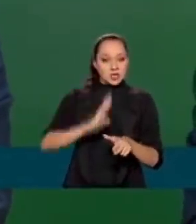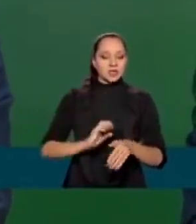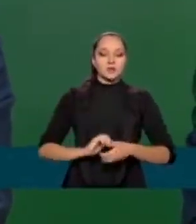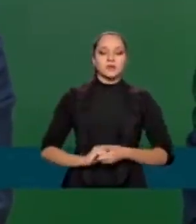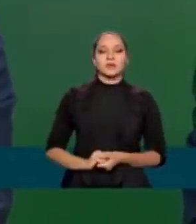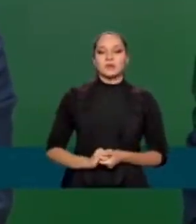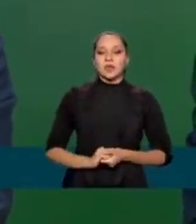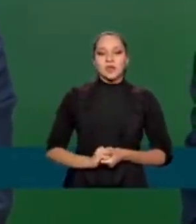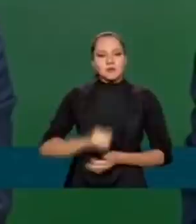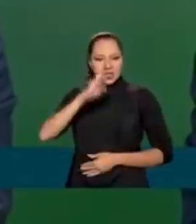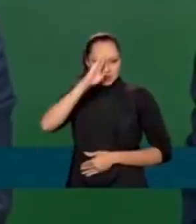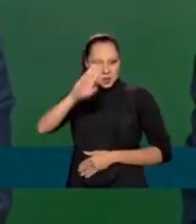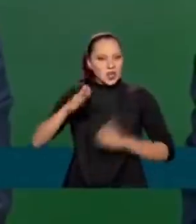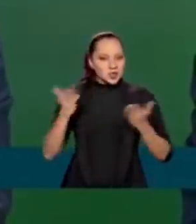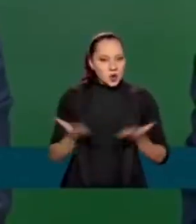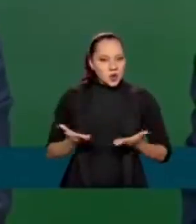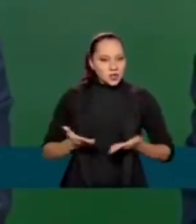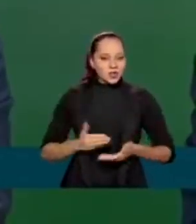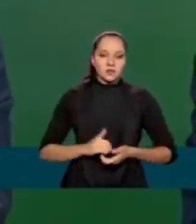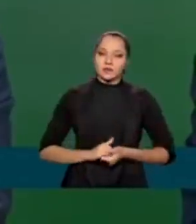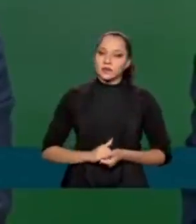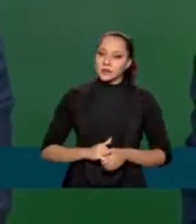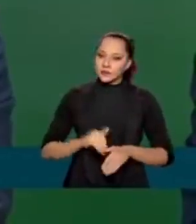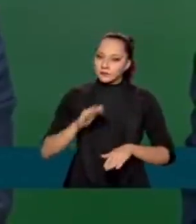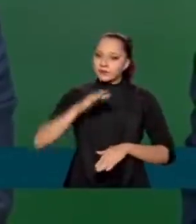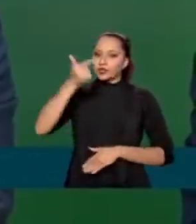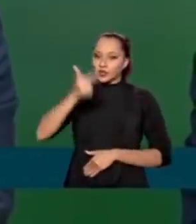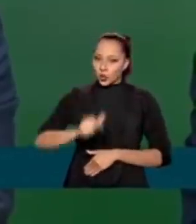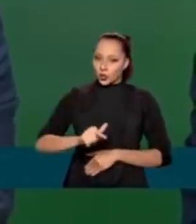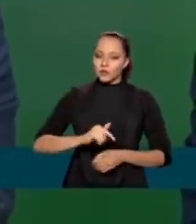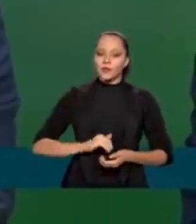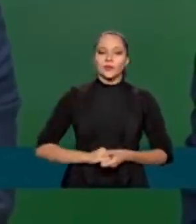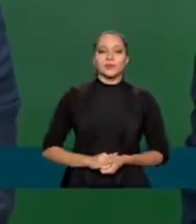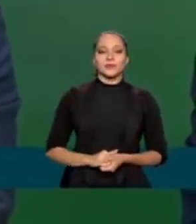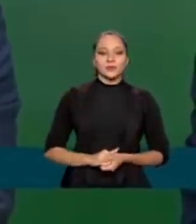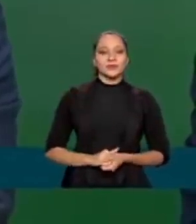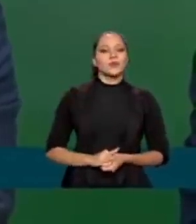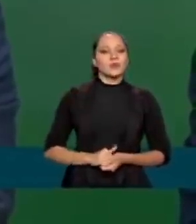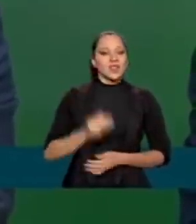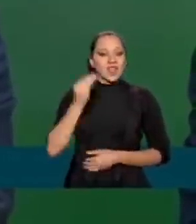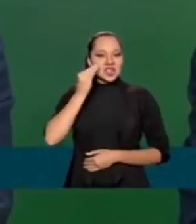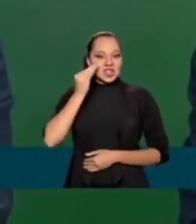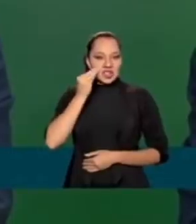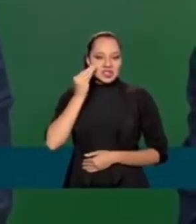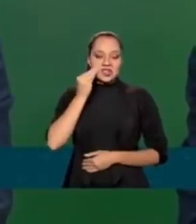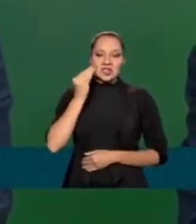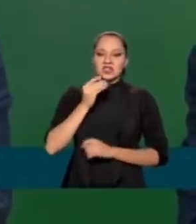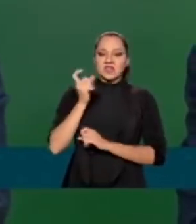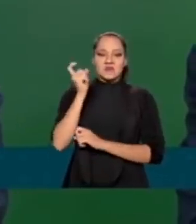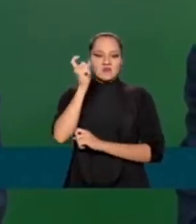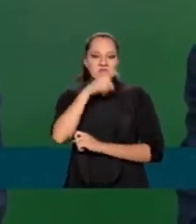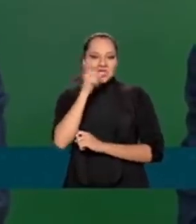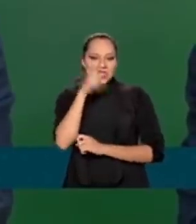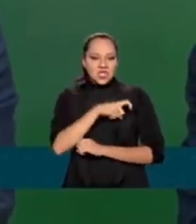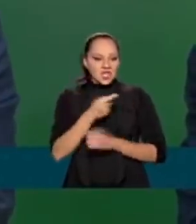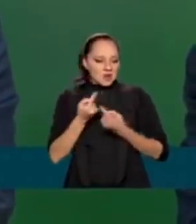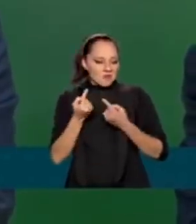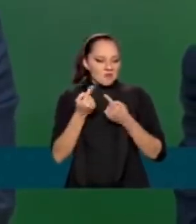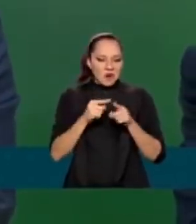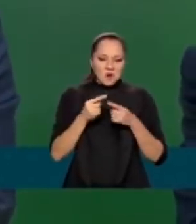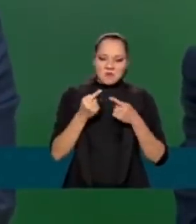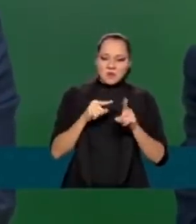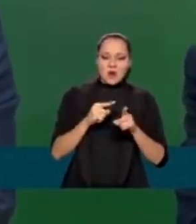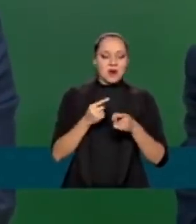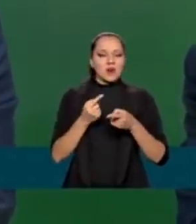No caso específico de hoje, mais uma vez, se tentam mentiras e construção de